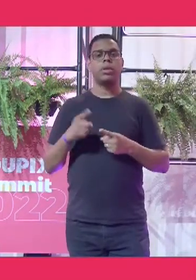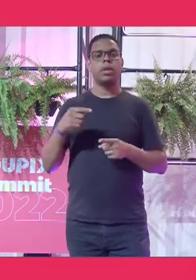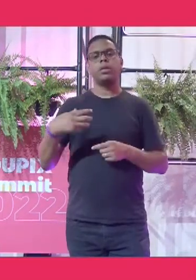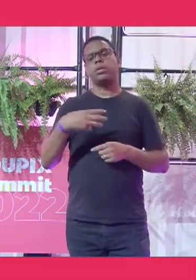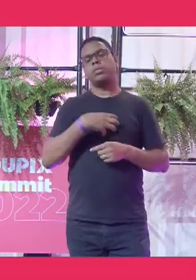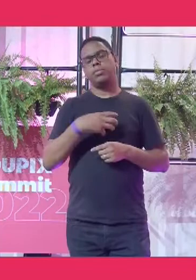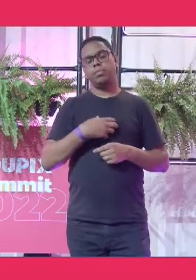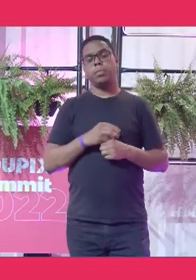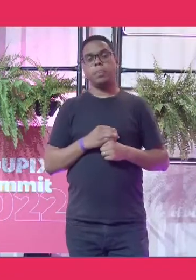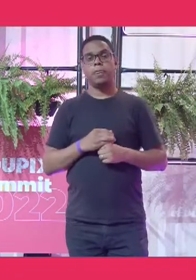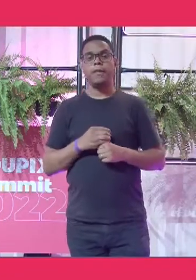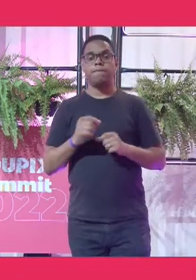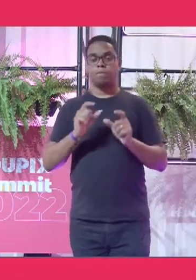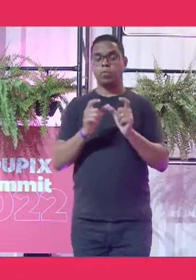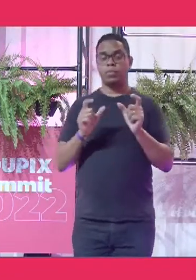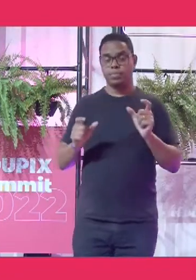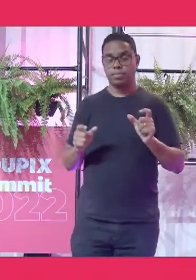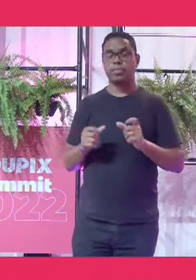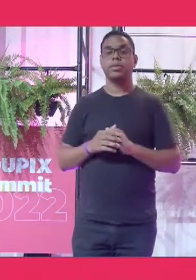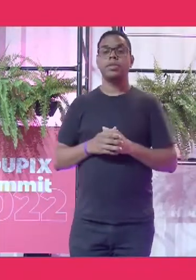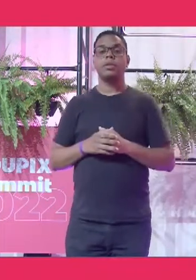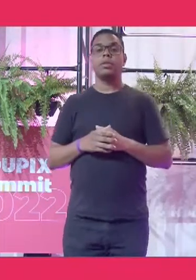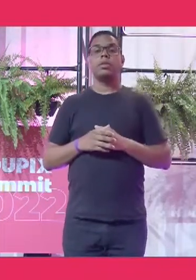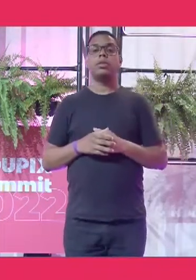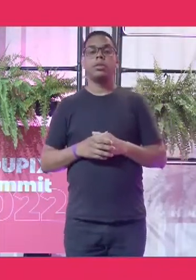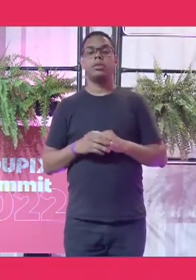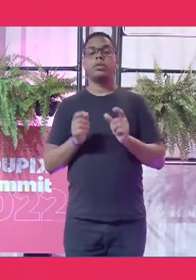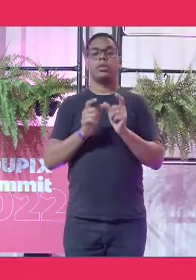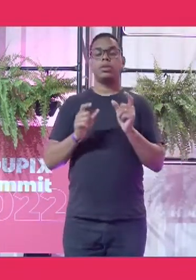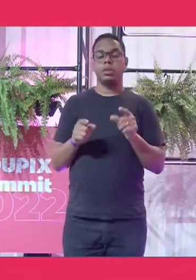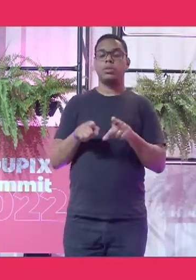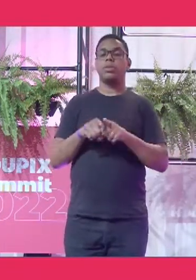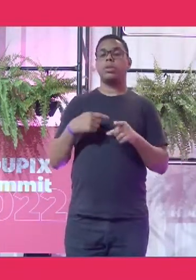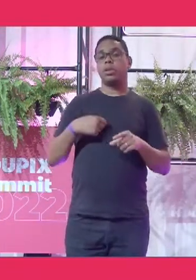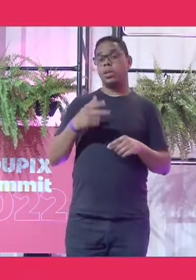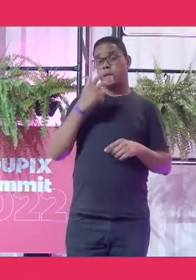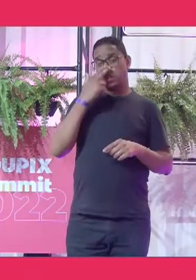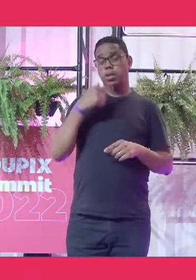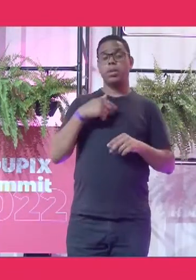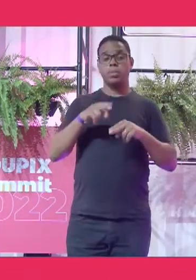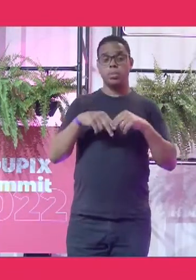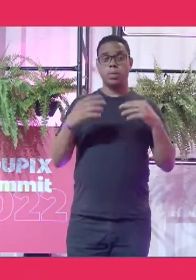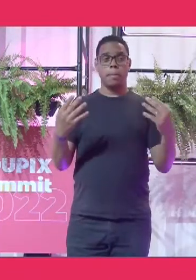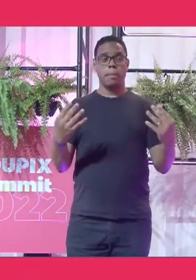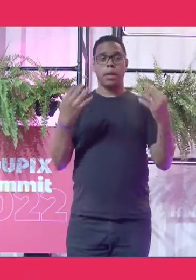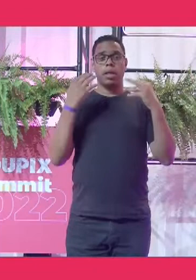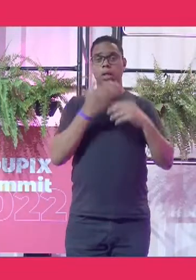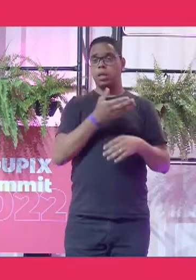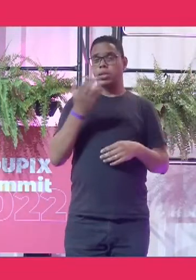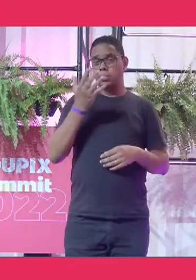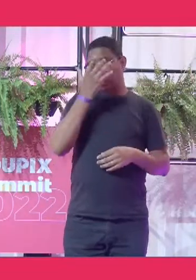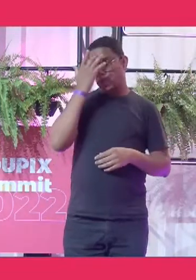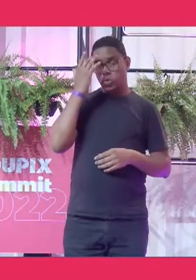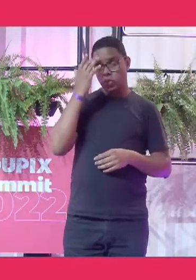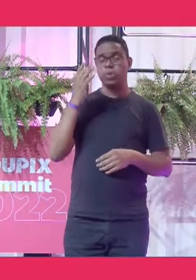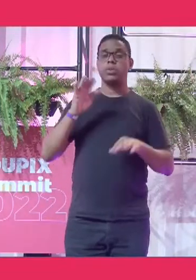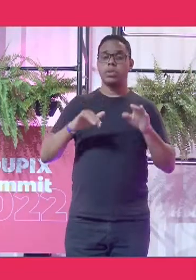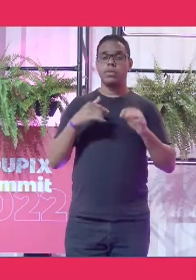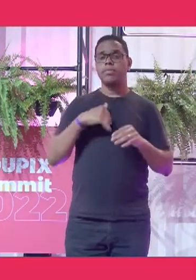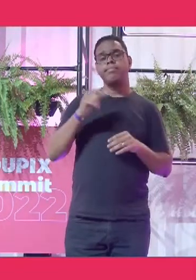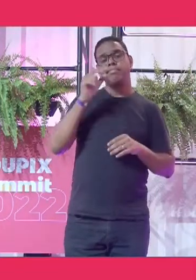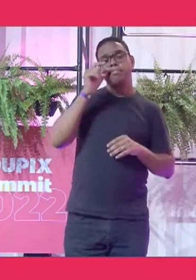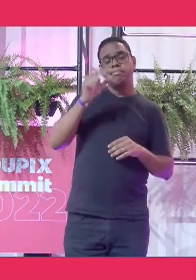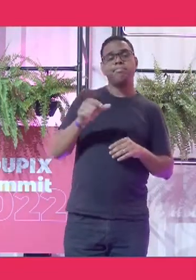que o algoritmo... Eu nem culpo mais o algoritmo, porque eu acho que é principalmente a audiência. Muitas vezes, ela se